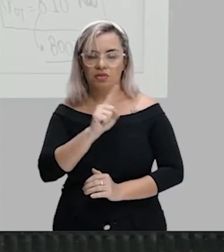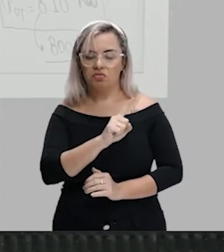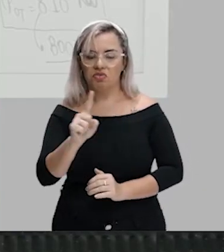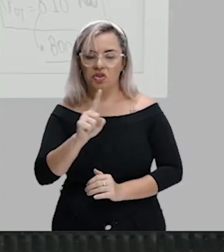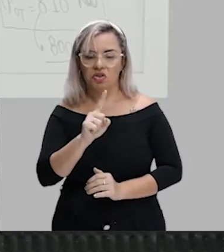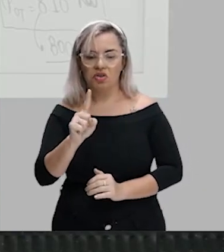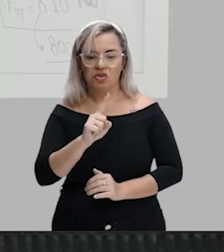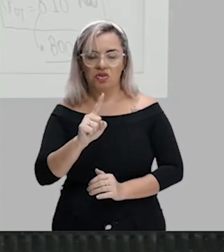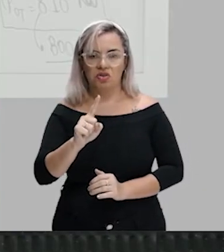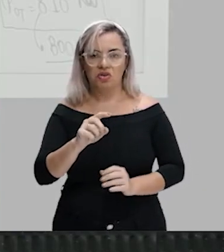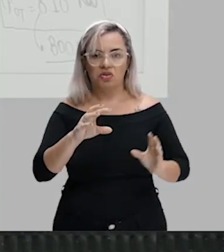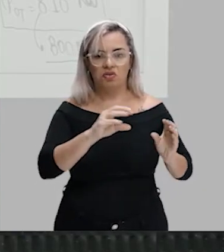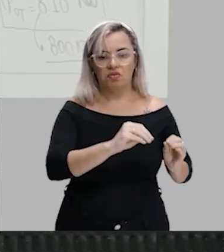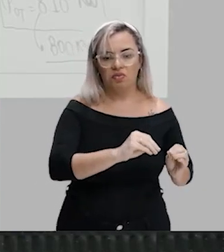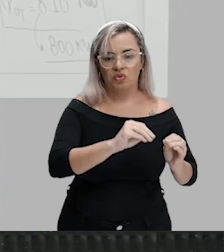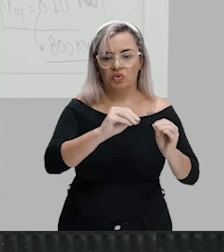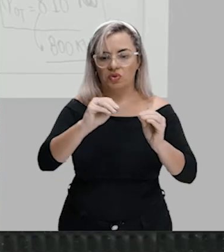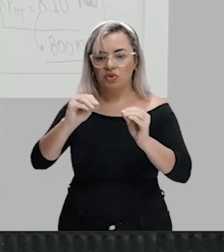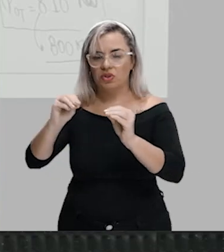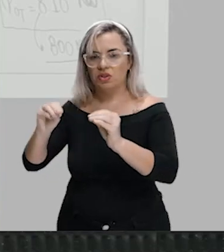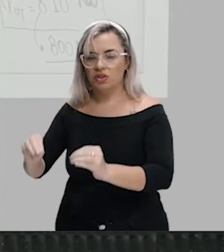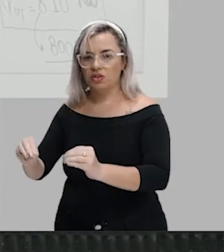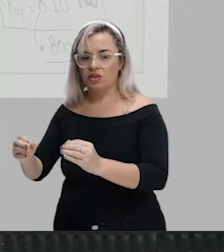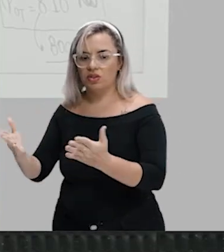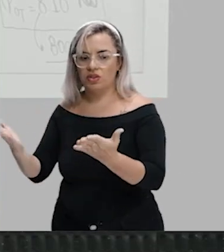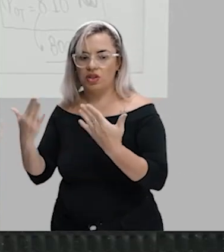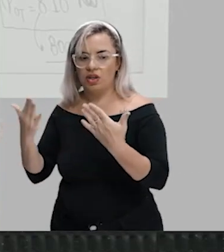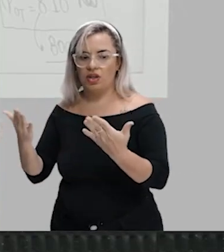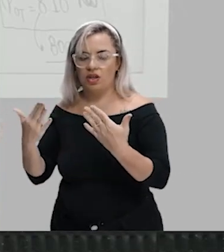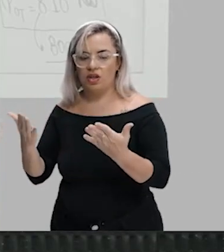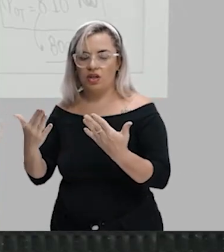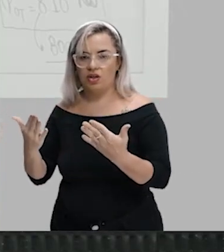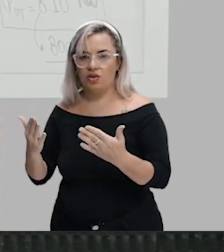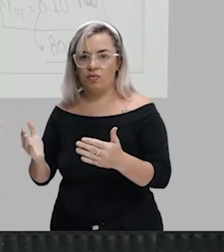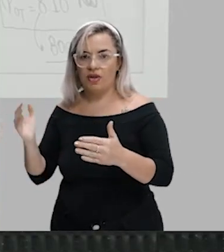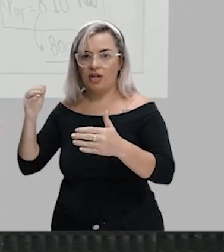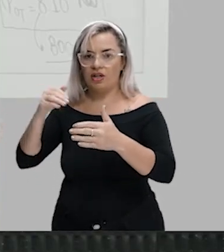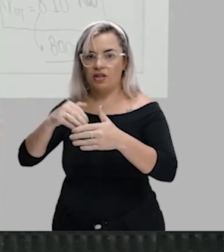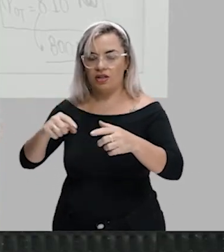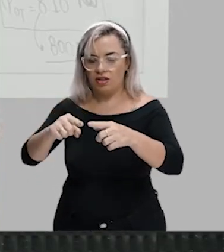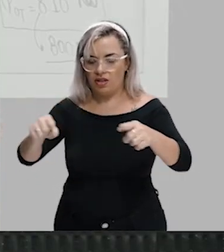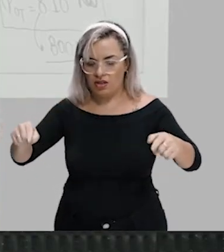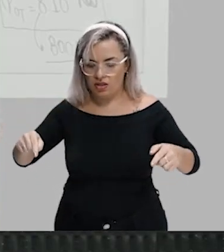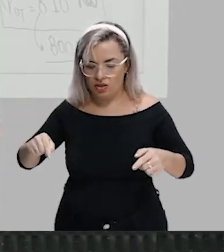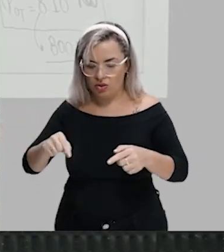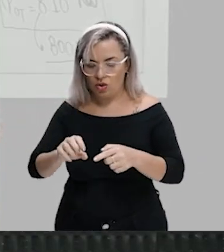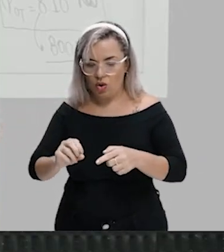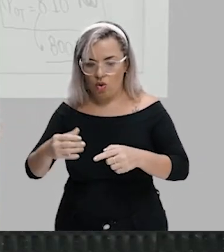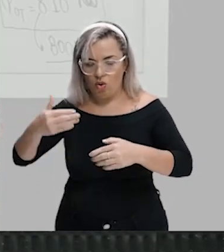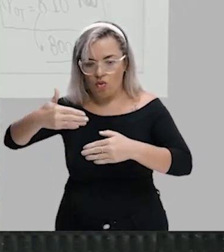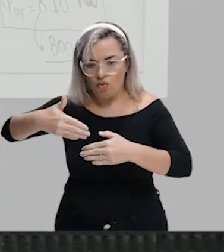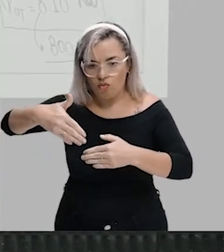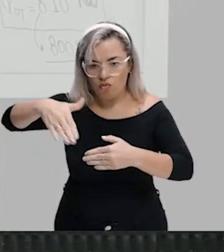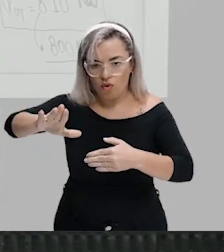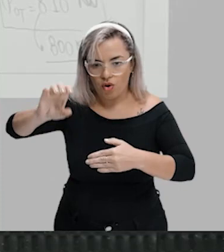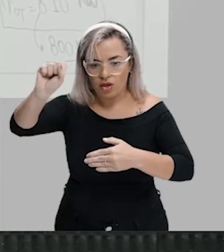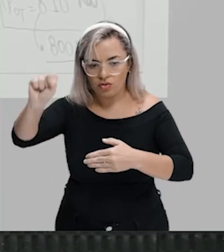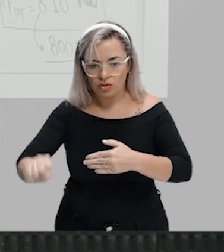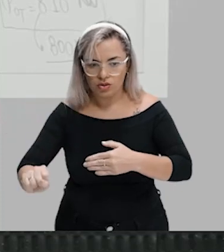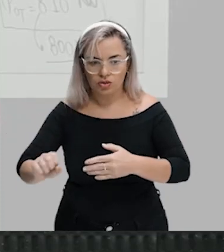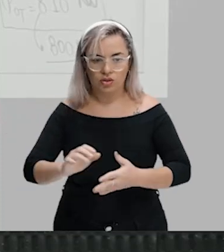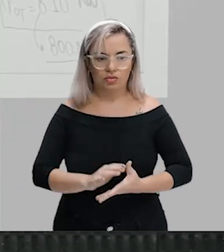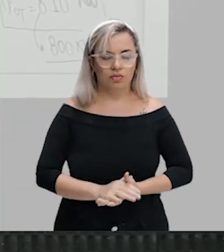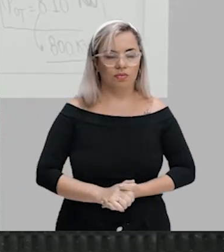transferência de calor para dentro ou para fora do sistema. Certo? No processo adiabático é quando a